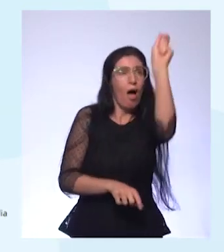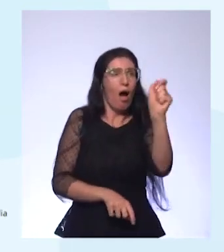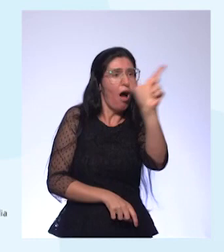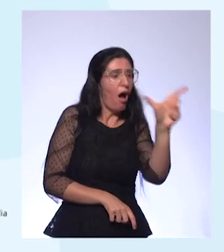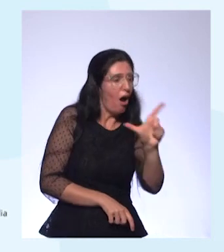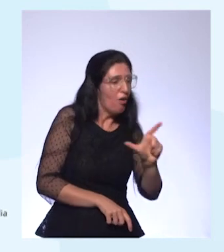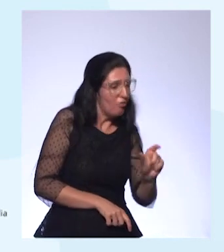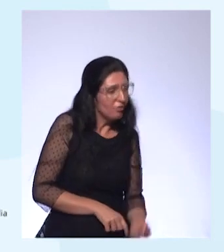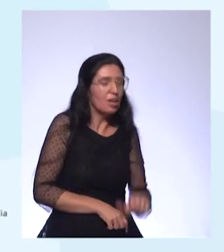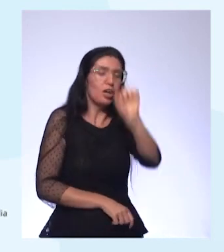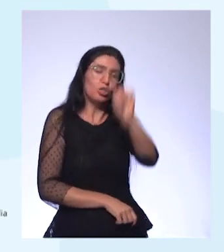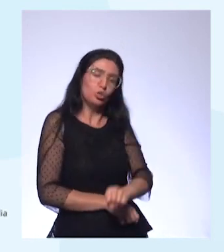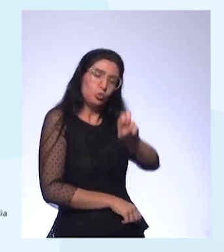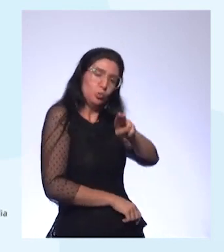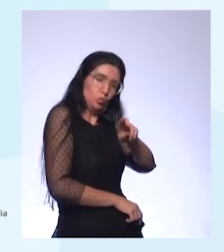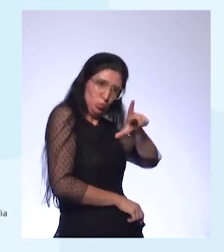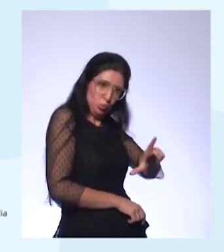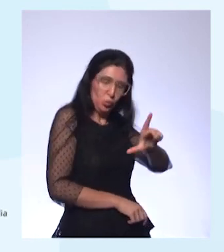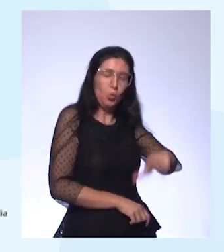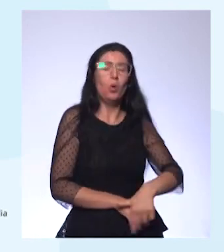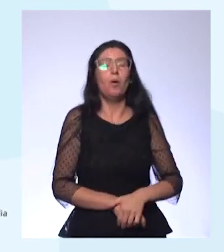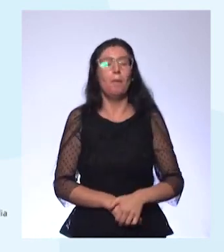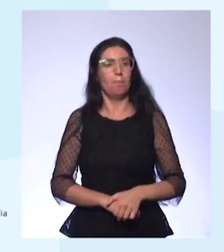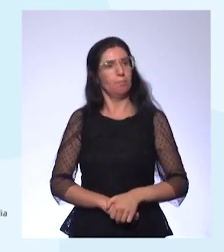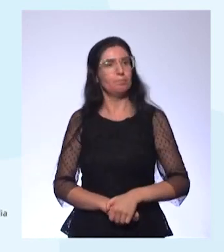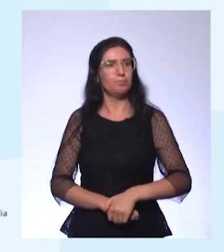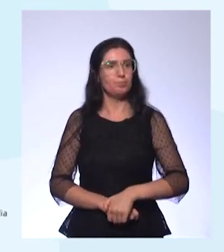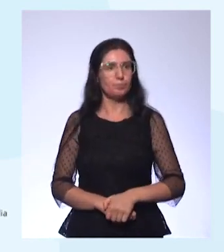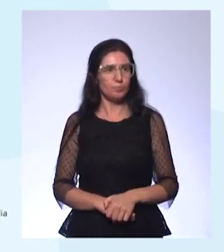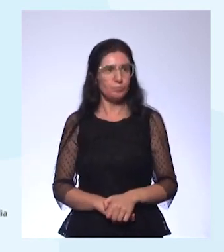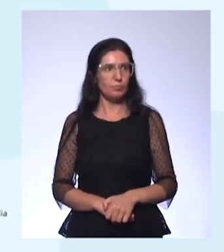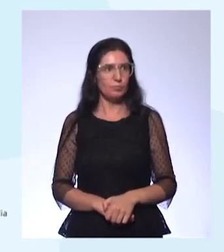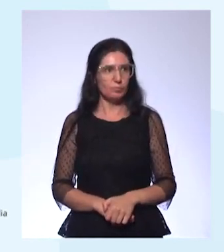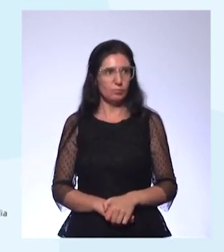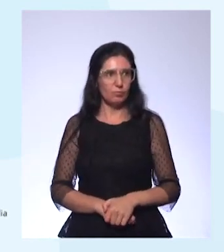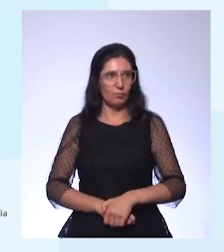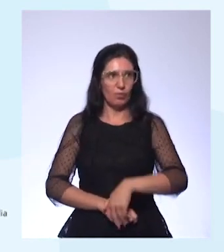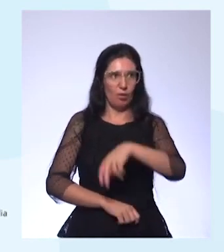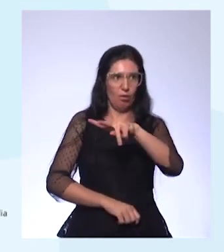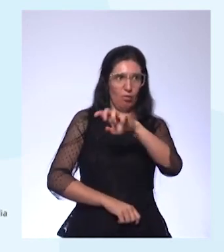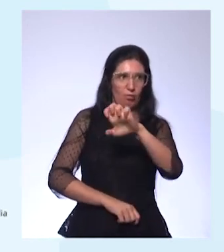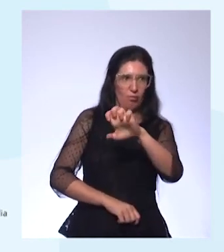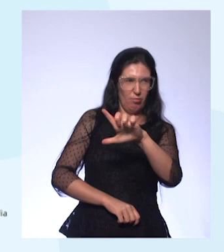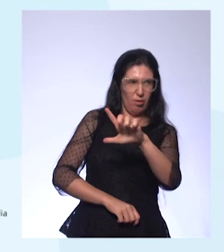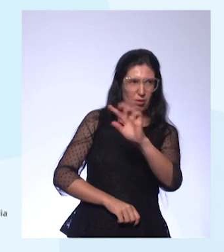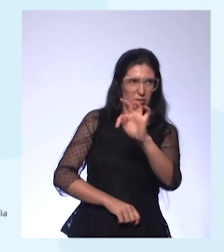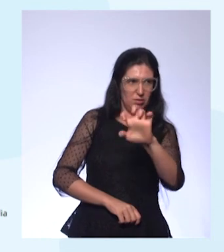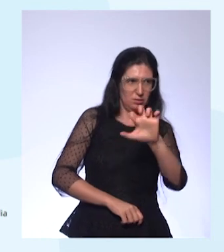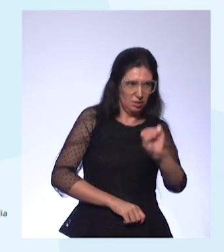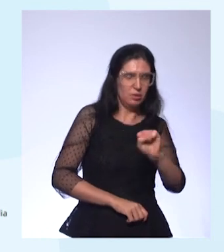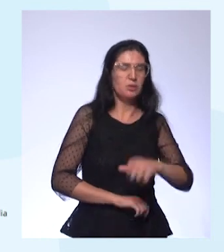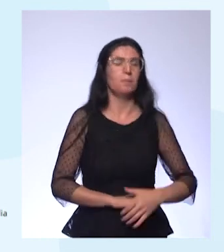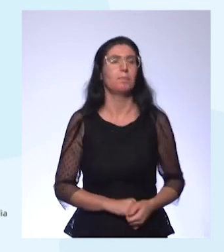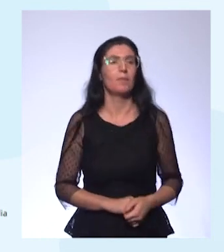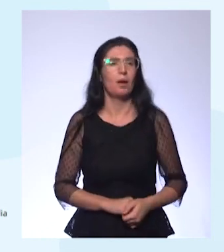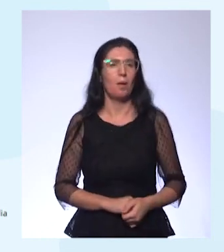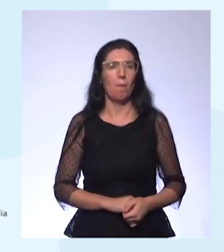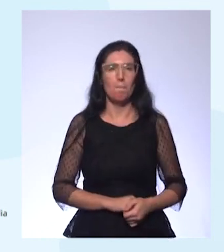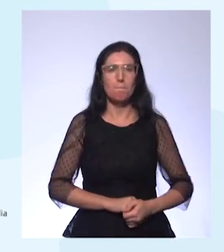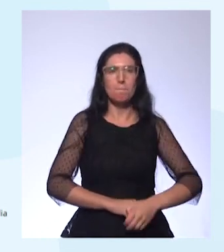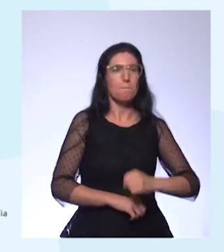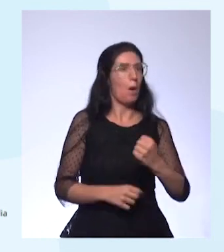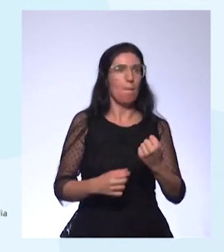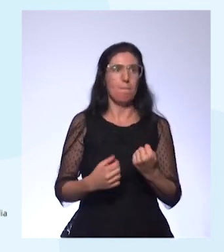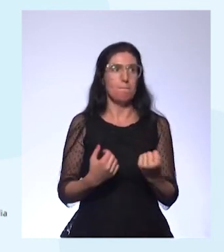na África do Sul, que lá eles chamam lá de veltites, tá? Que tem uma denominação diferente, mas com características próximas aí do que a gente